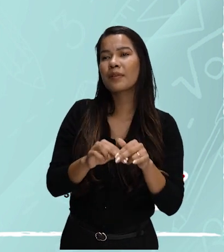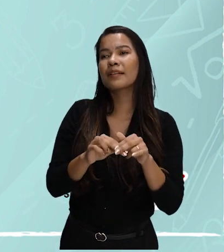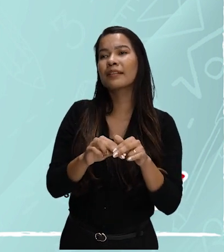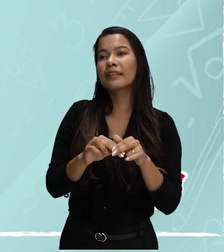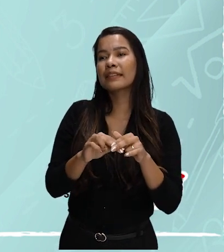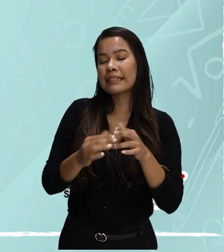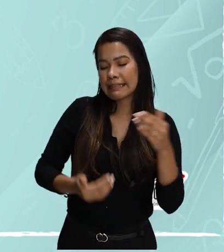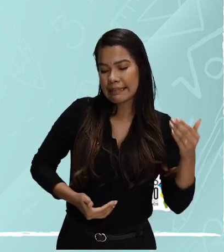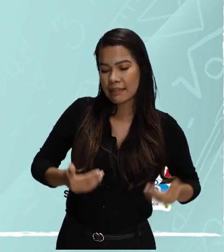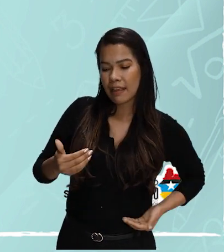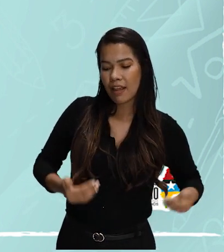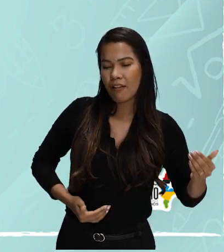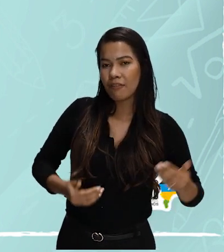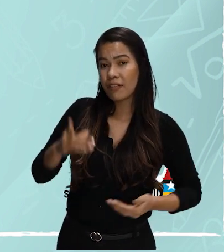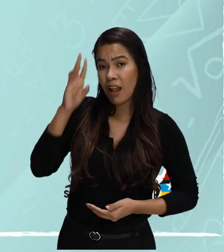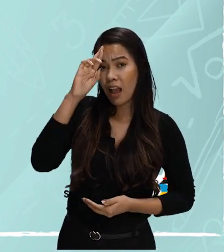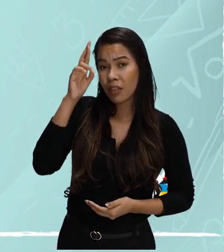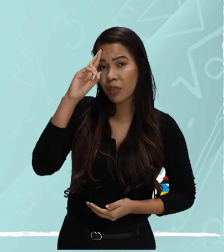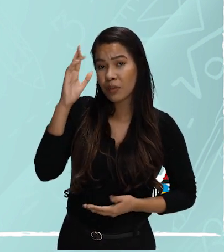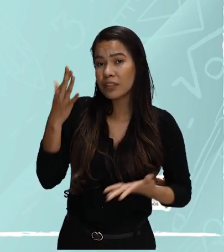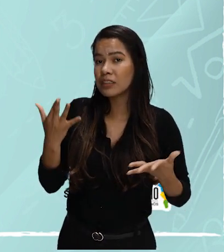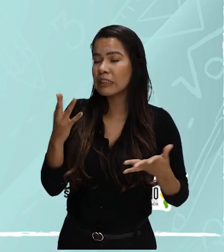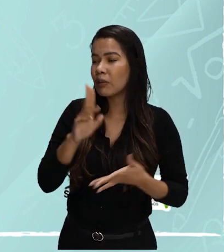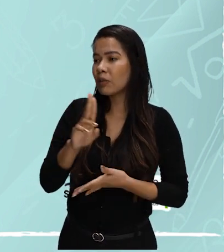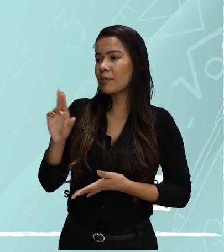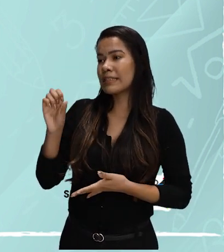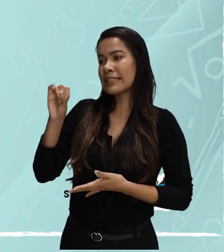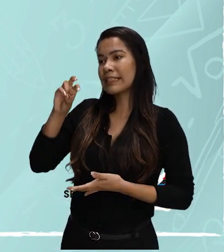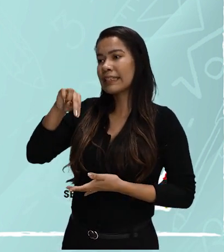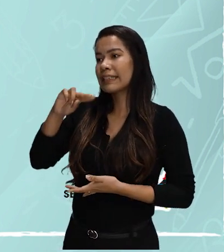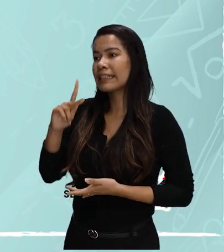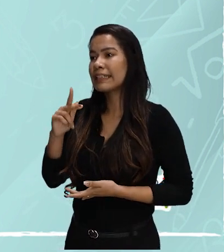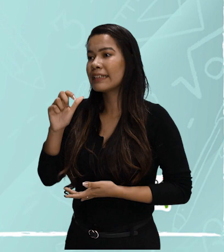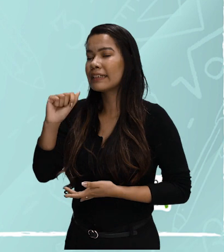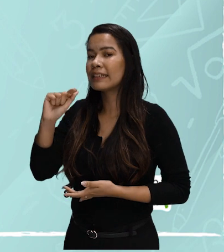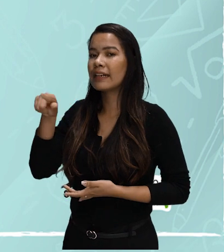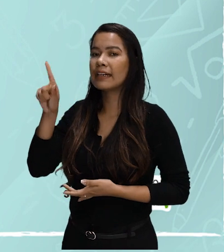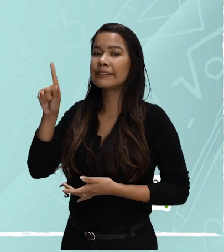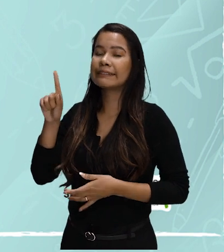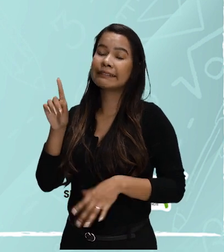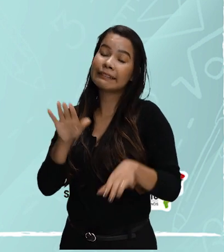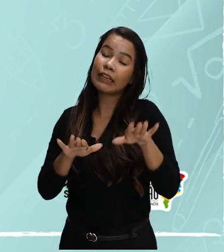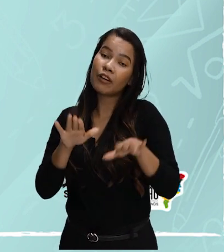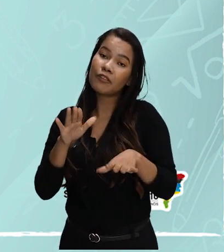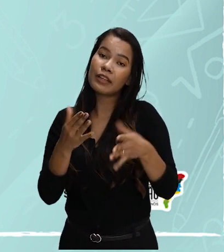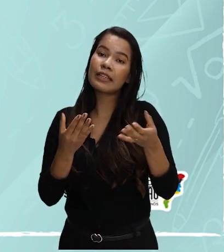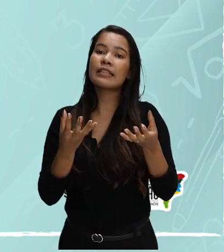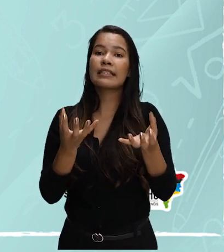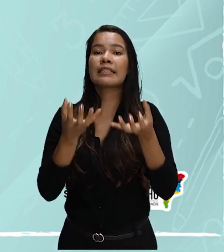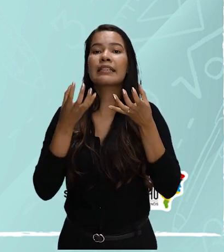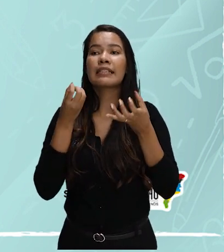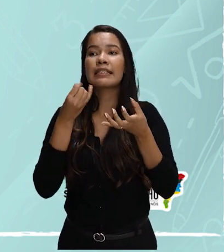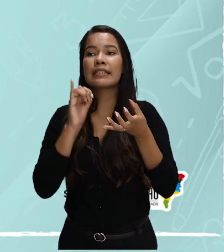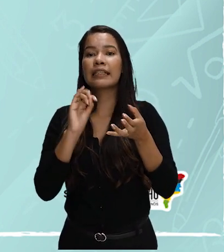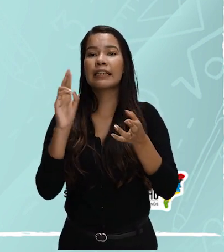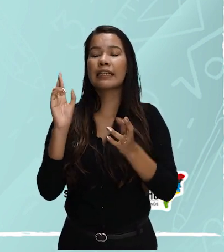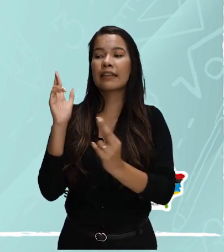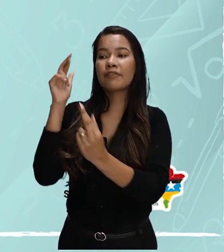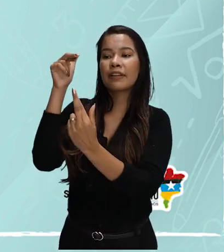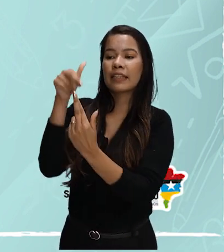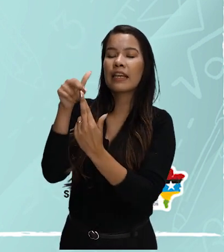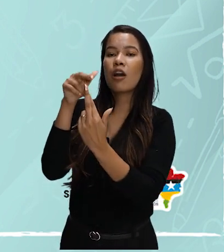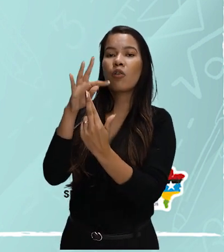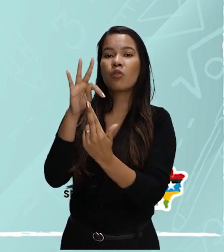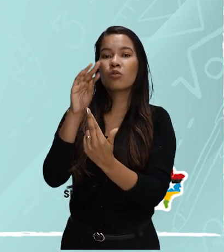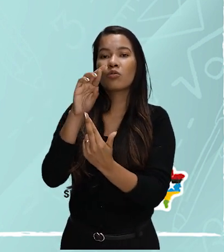à sua dona. Então, ele chama ela de sinhá. Talvez ele queira também se reportar que o trovador